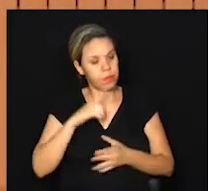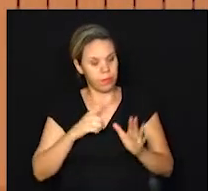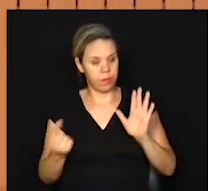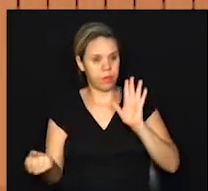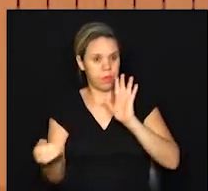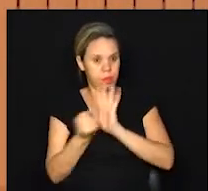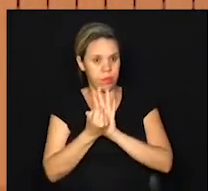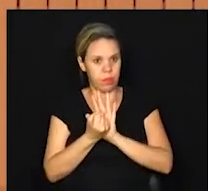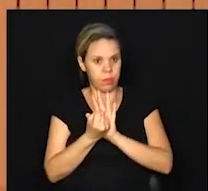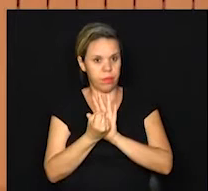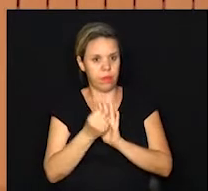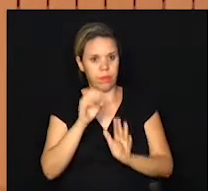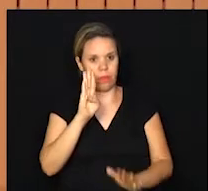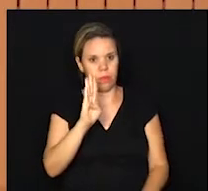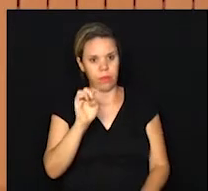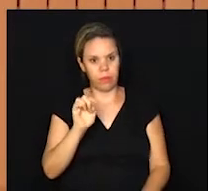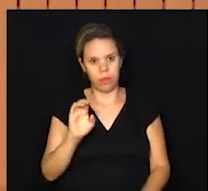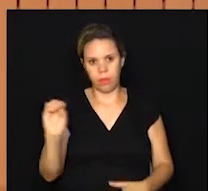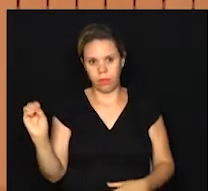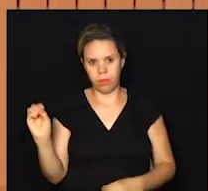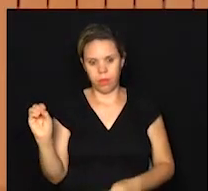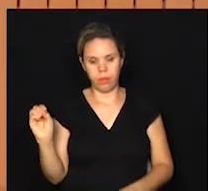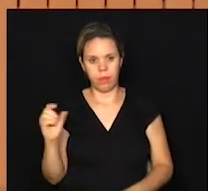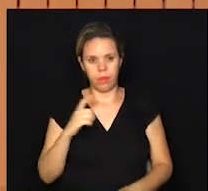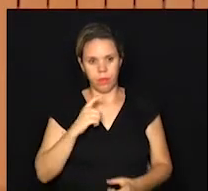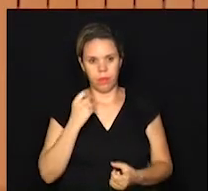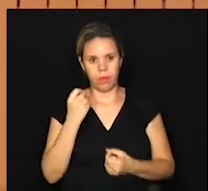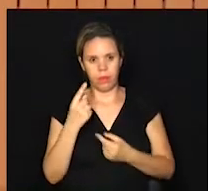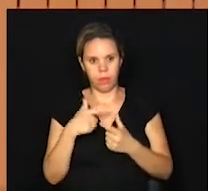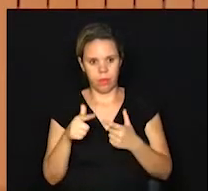de um boletim de ocorrência em relação a esse fato.